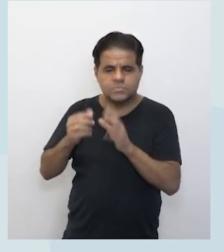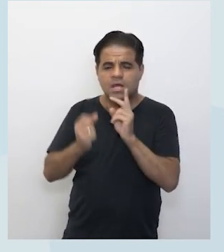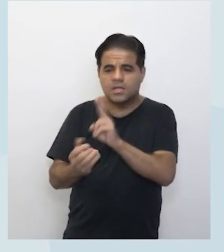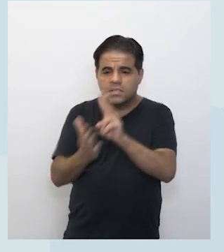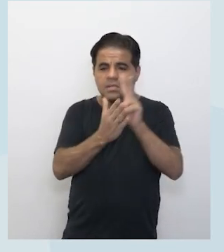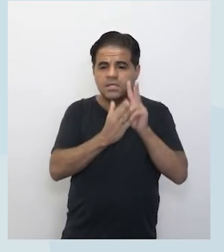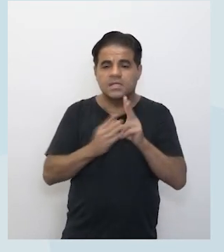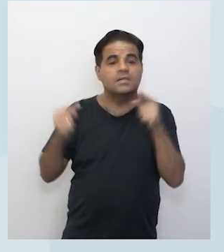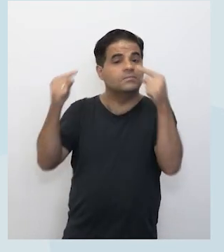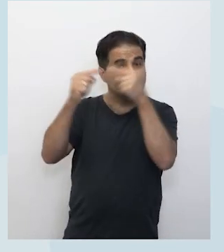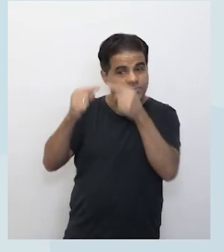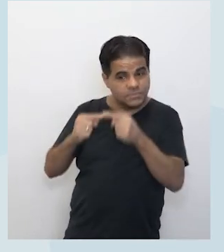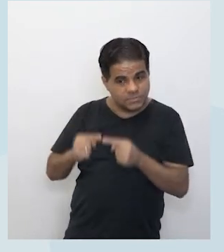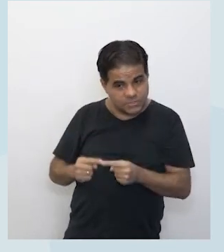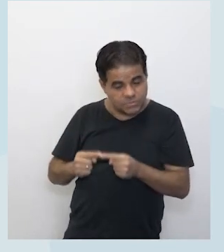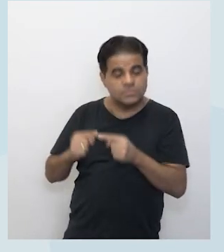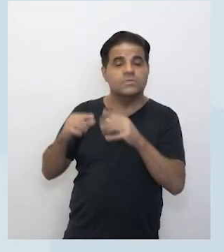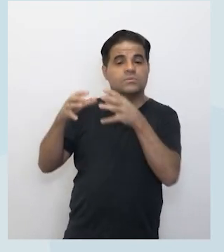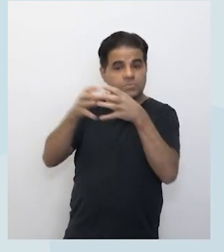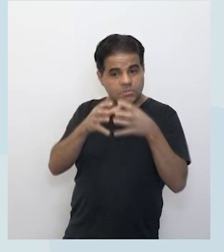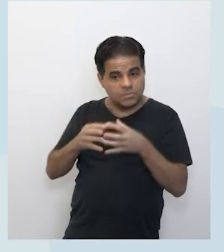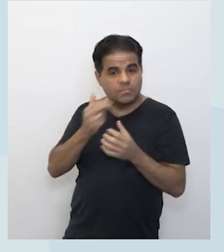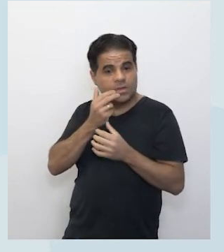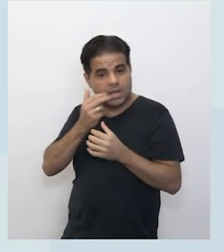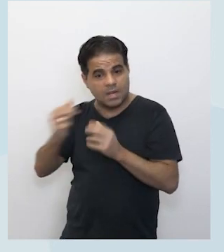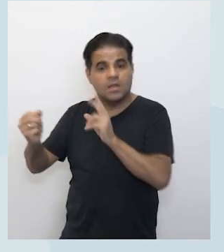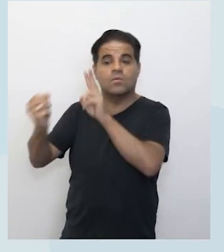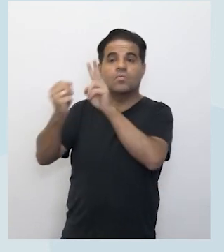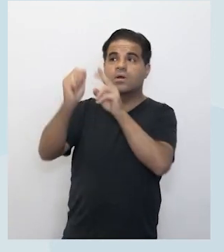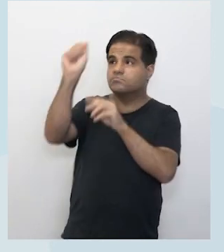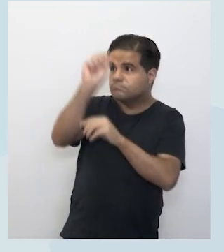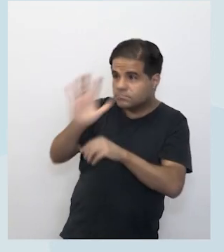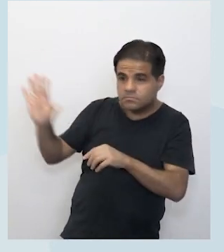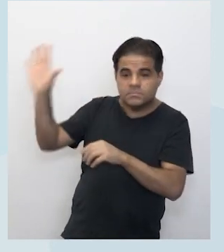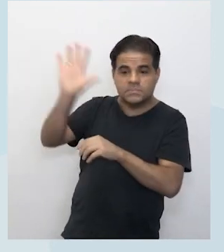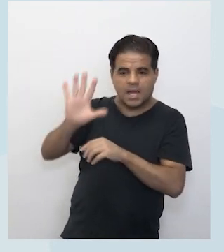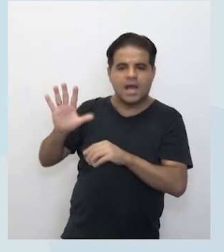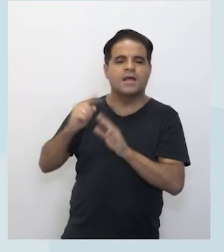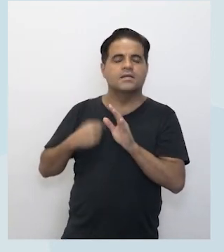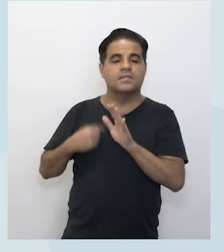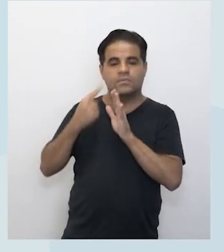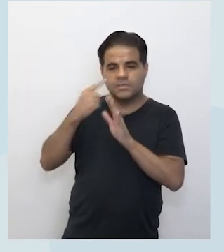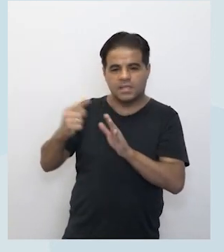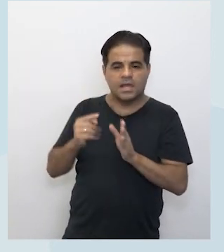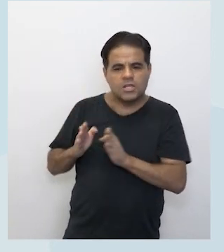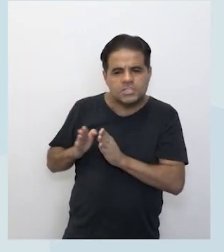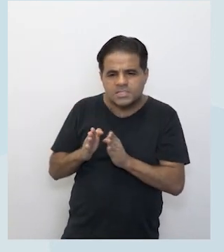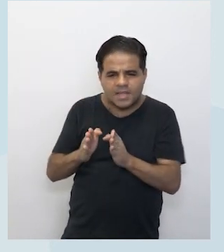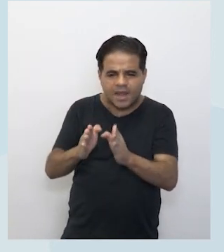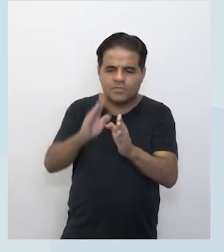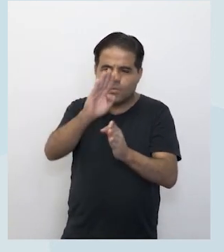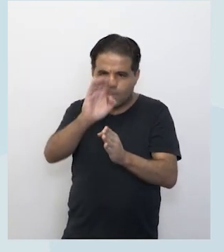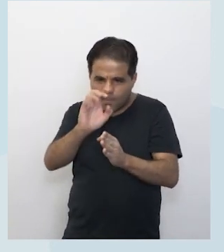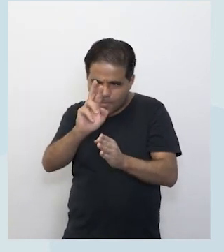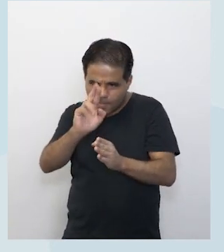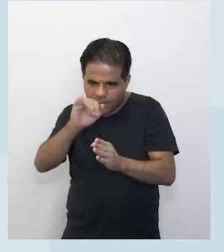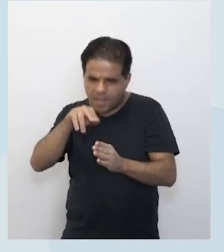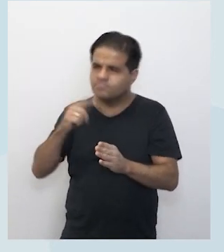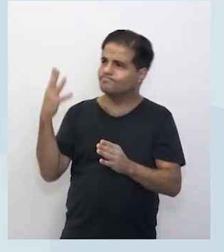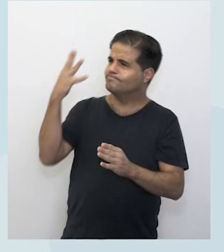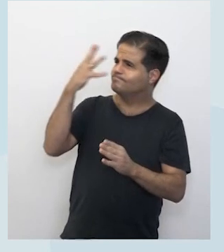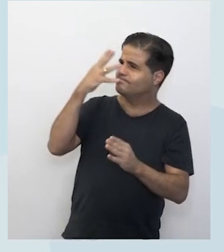ver com a língua dos povos asiáticos. Que legal. Então ali vocês têm ali o Estreito de Bering novamente, bem